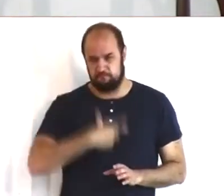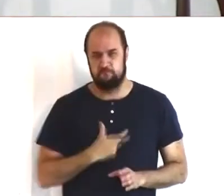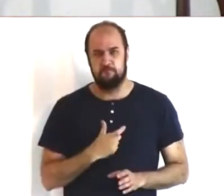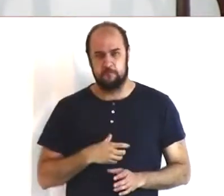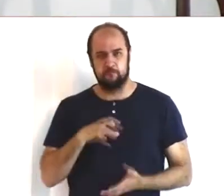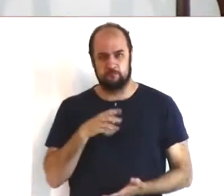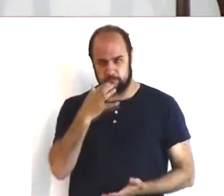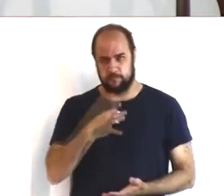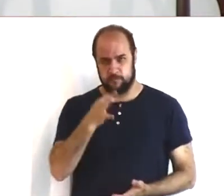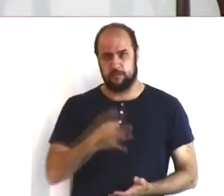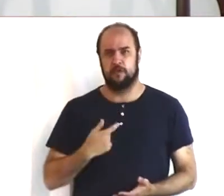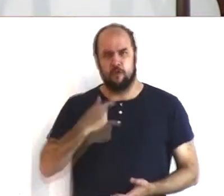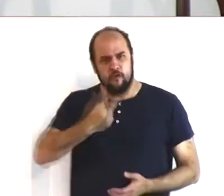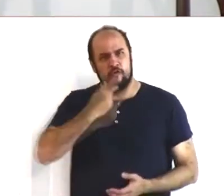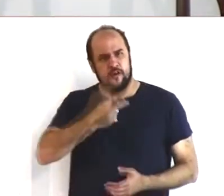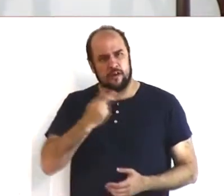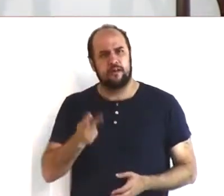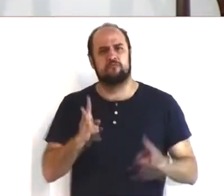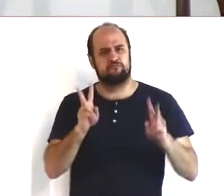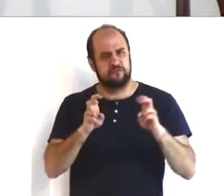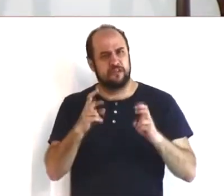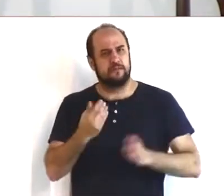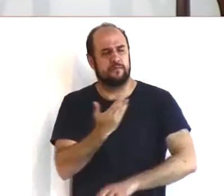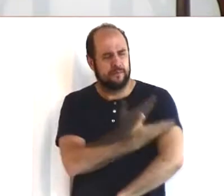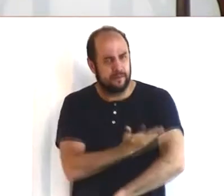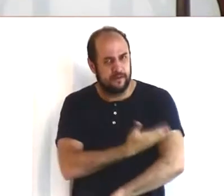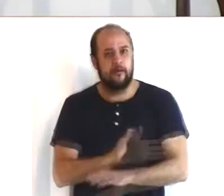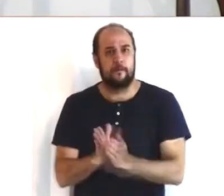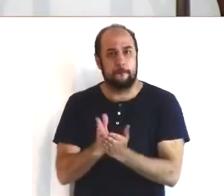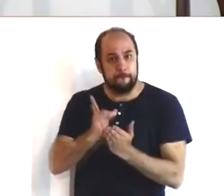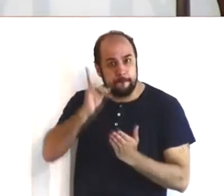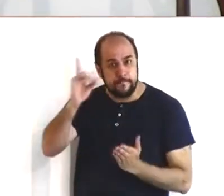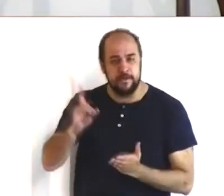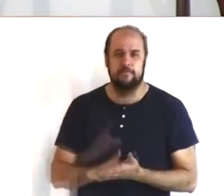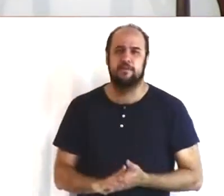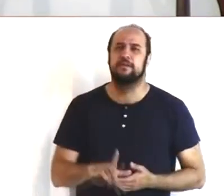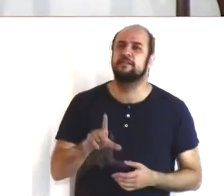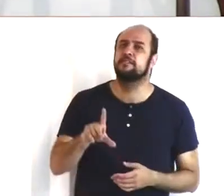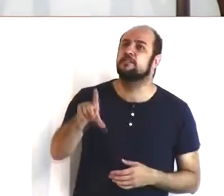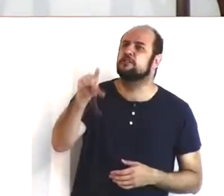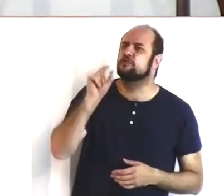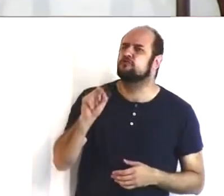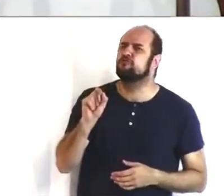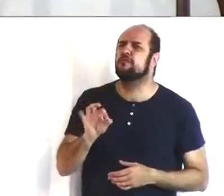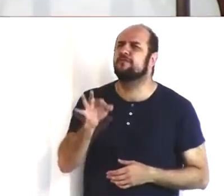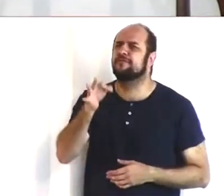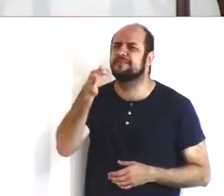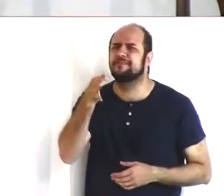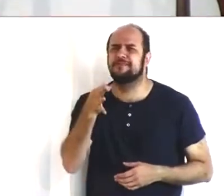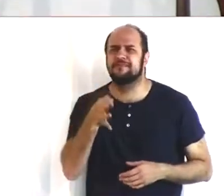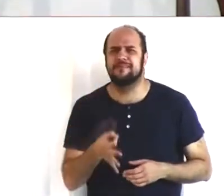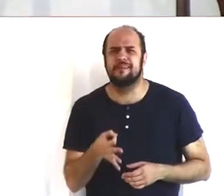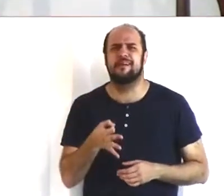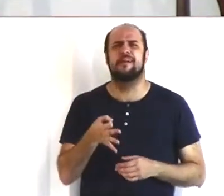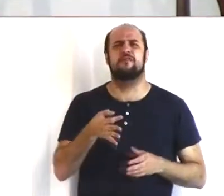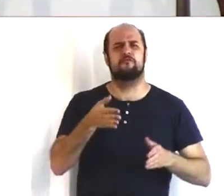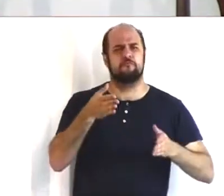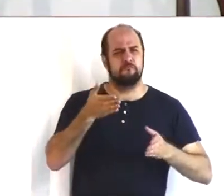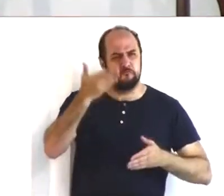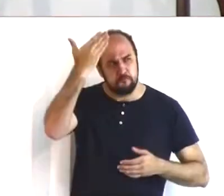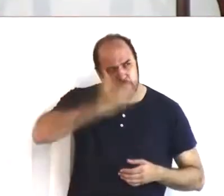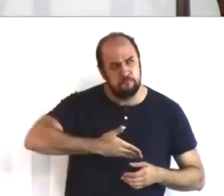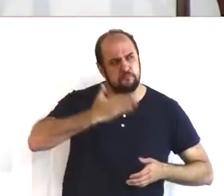estou insistindo aqui no tema como praticar a fé bíblica, é uma escolha adequada nos momentos de